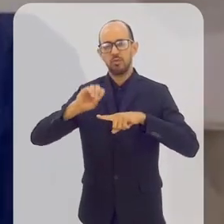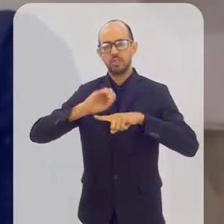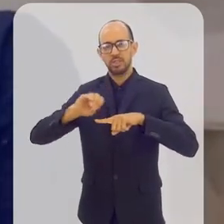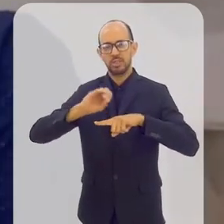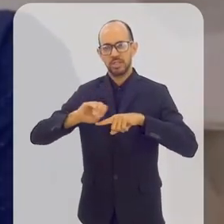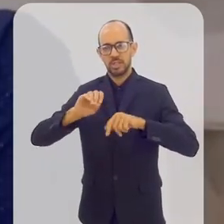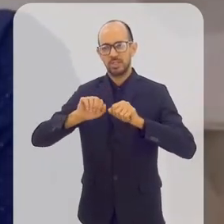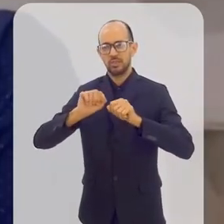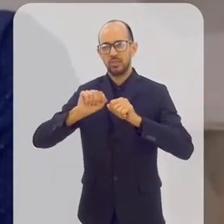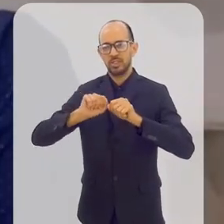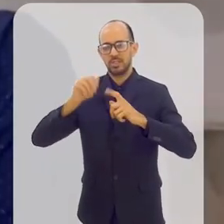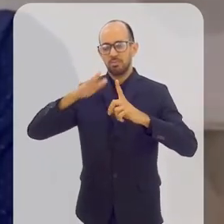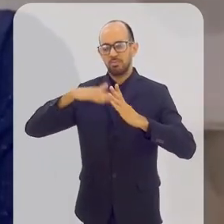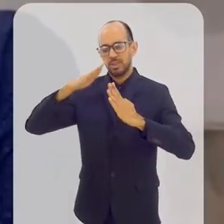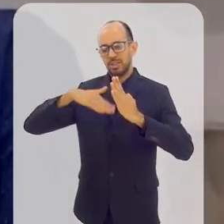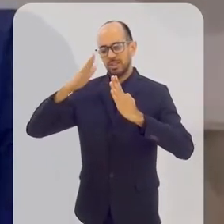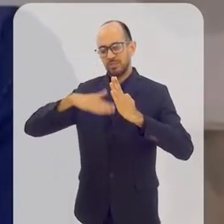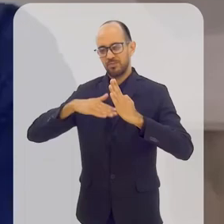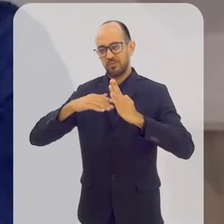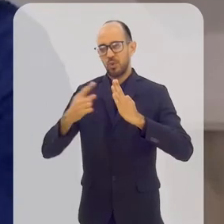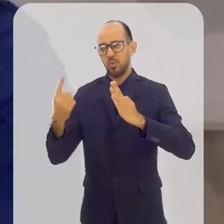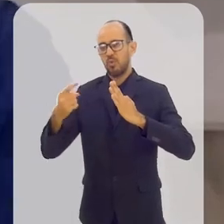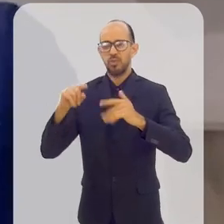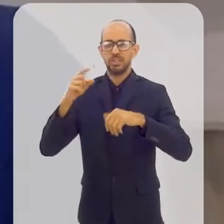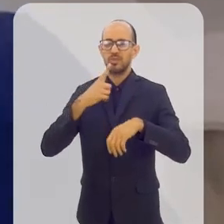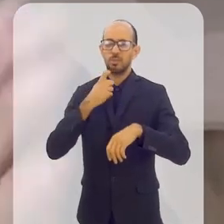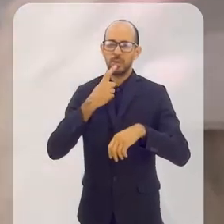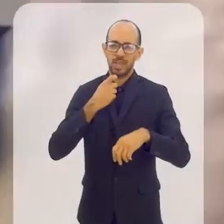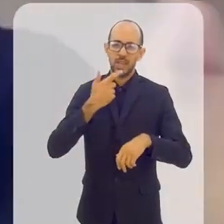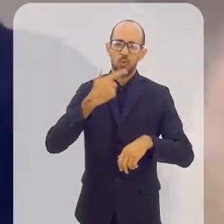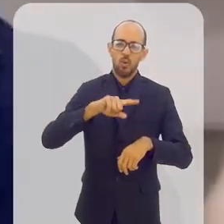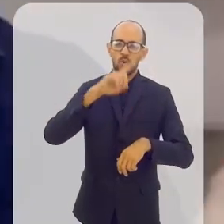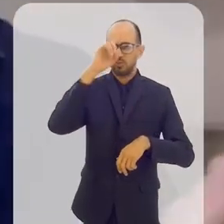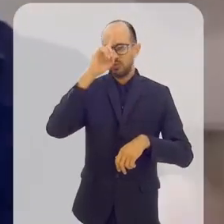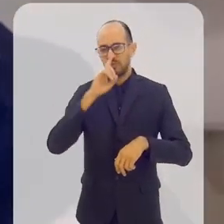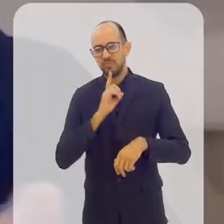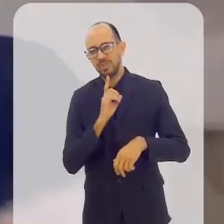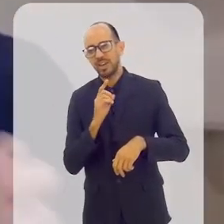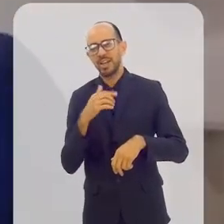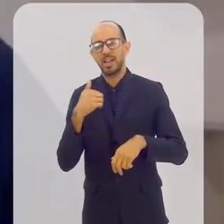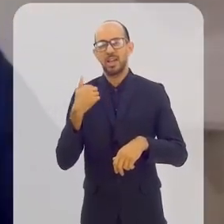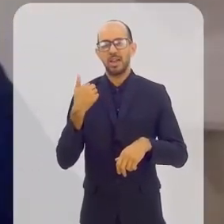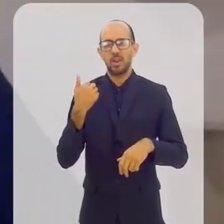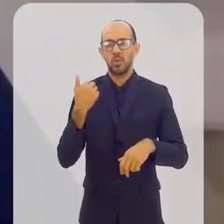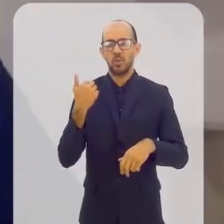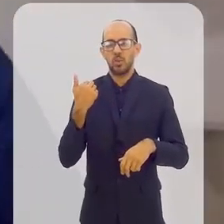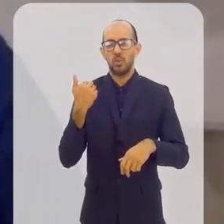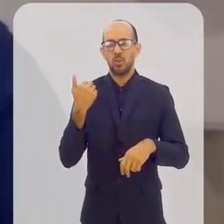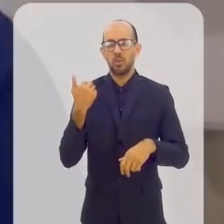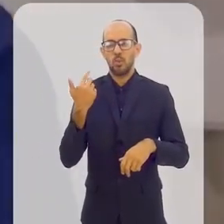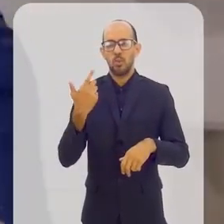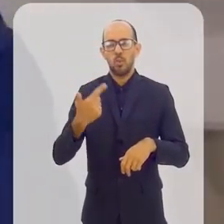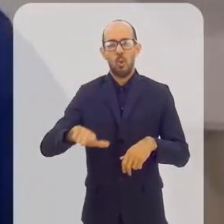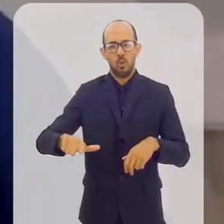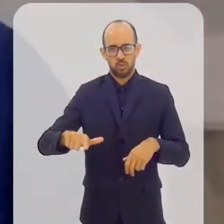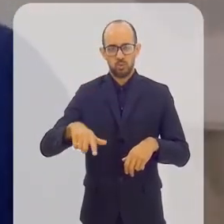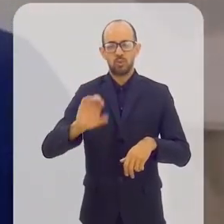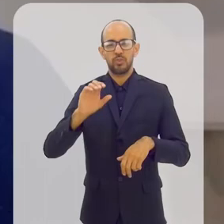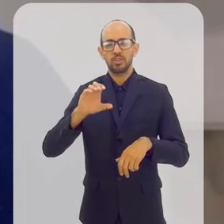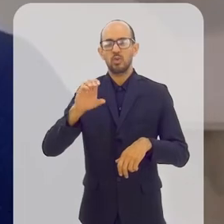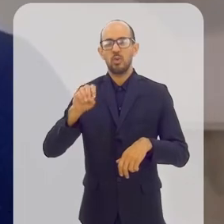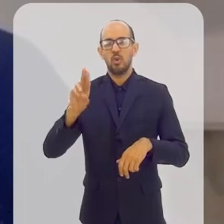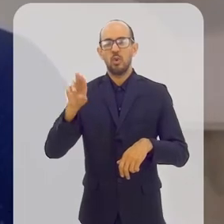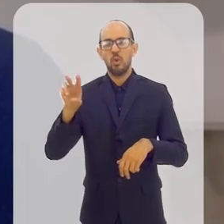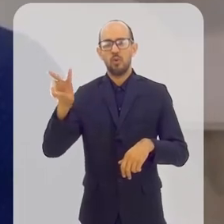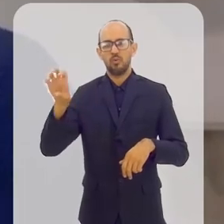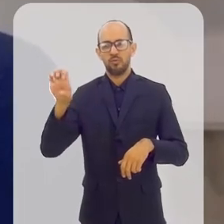tingimento de papel reciclado. Aí um fez vermelho com urucum, o outro amarelo com açafrão, verde com